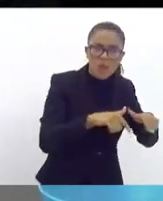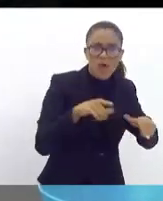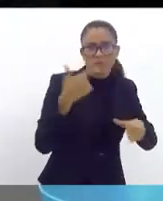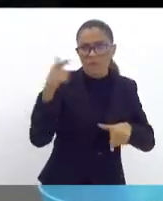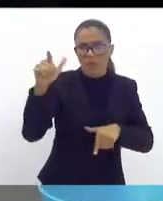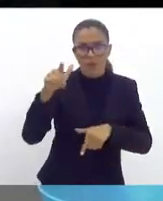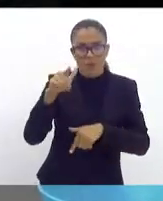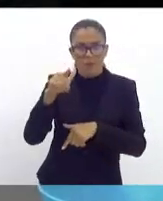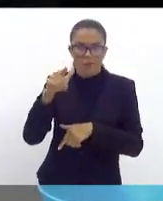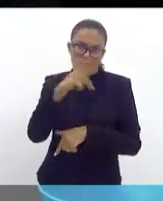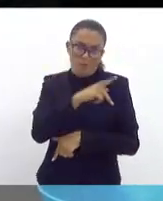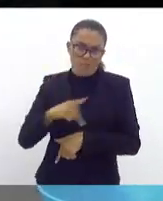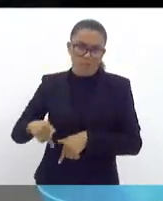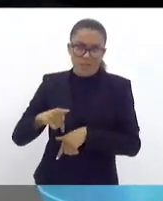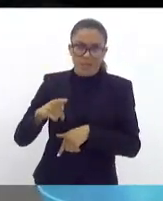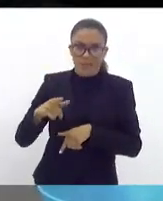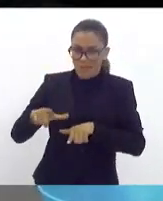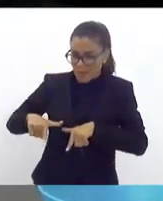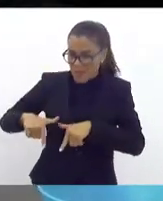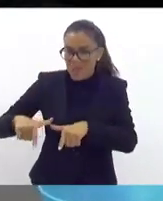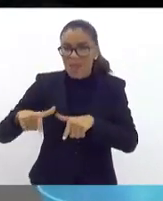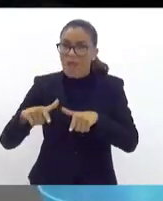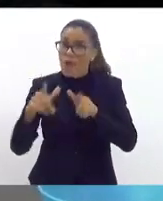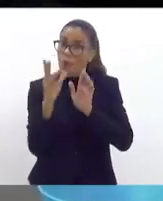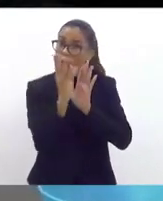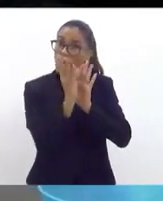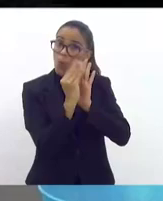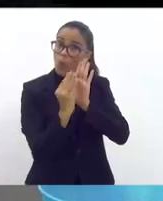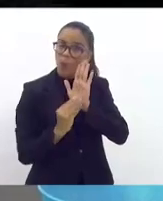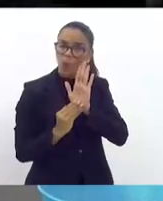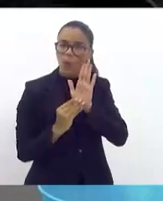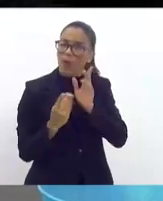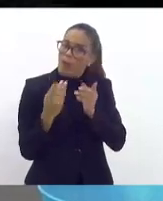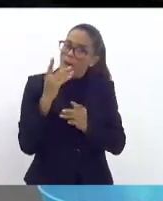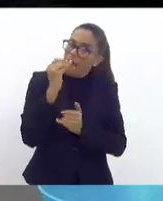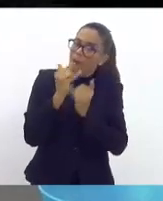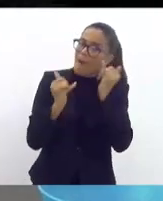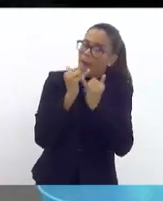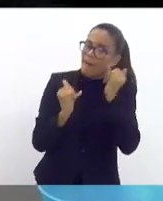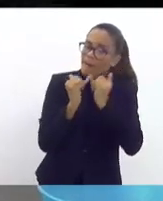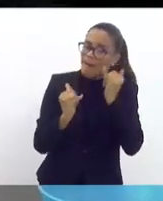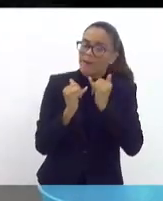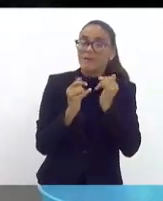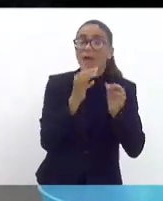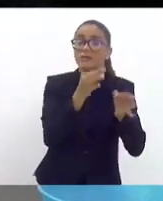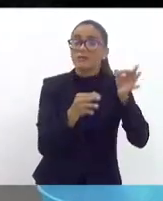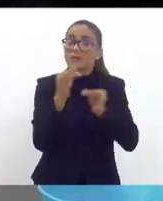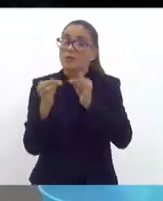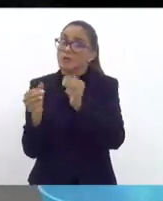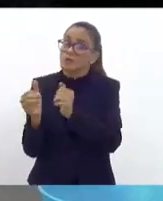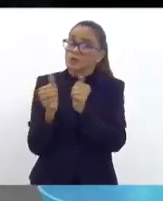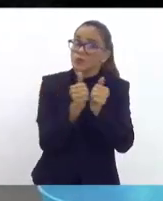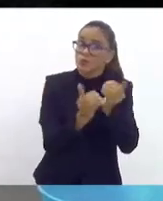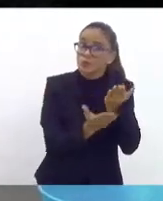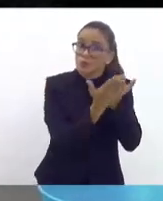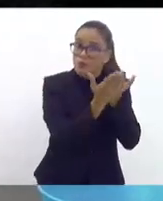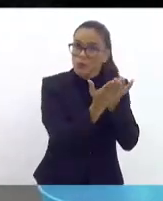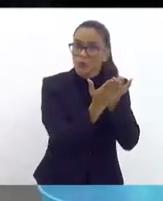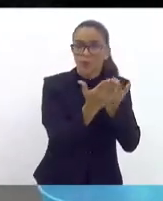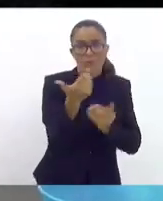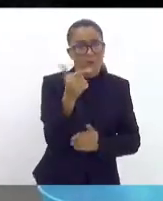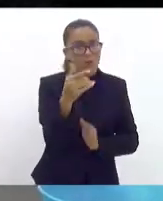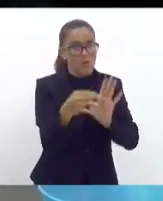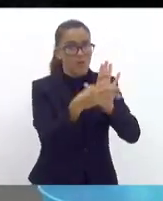uma iniciativa de igual teor ou bem parecido similar está tramitando junto não teve ainda por exemplo